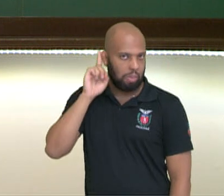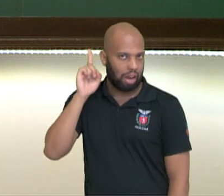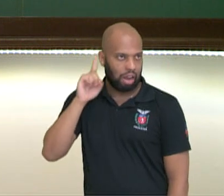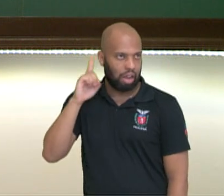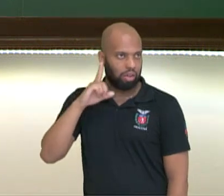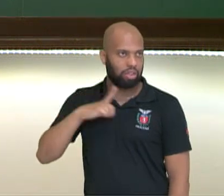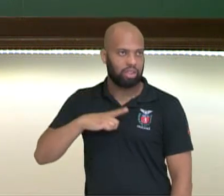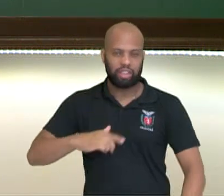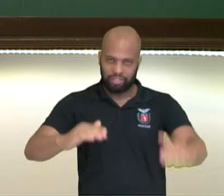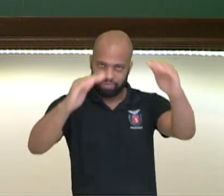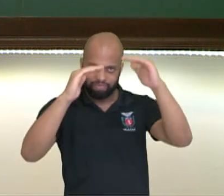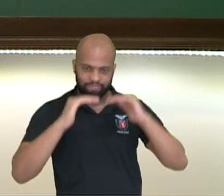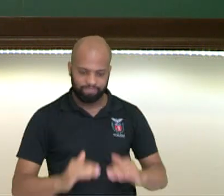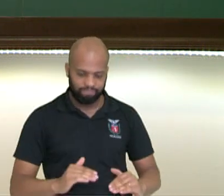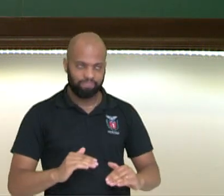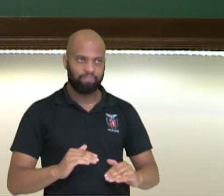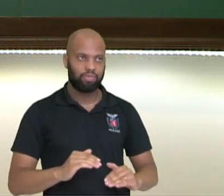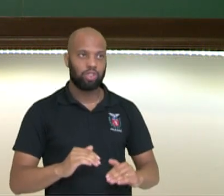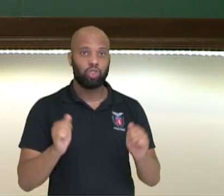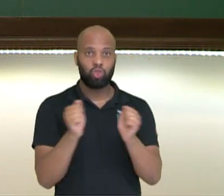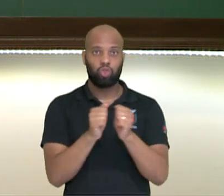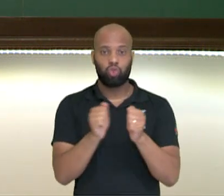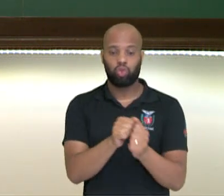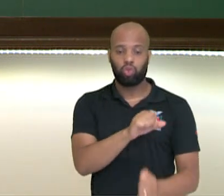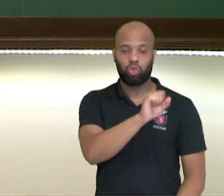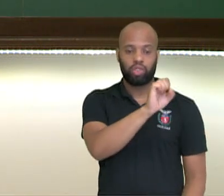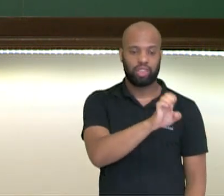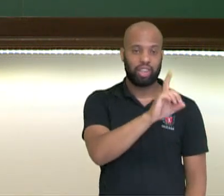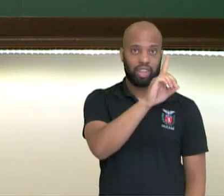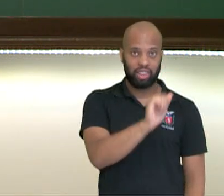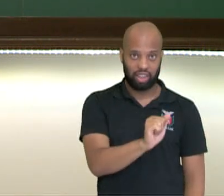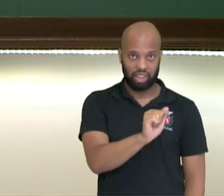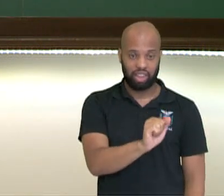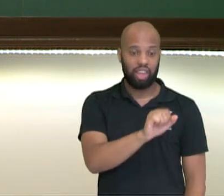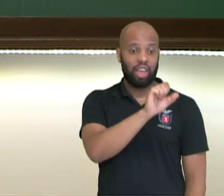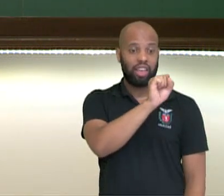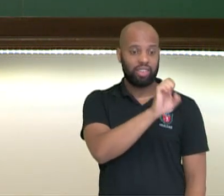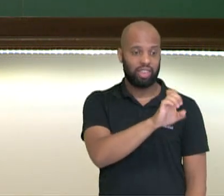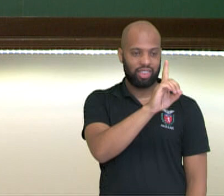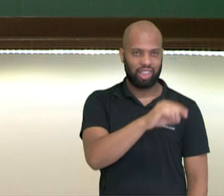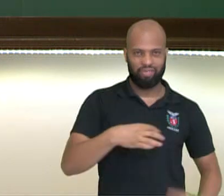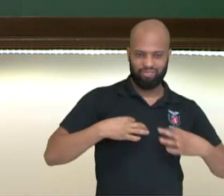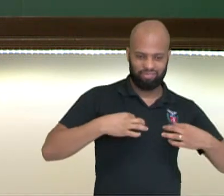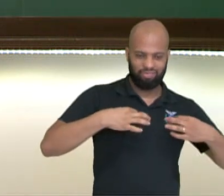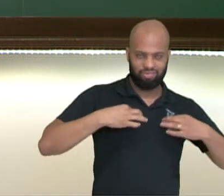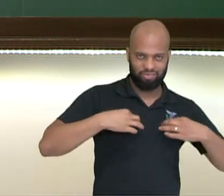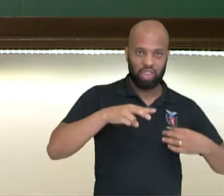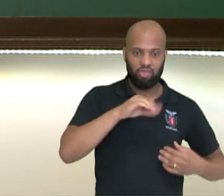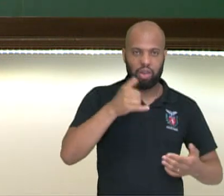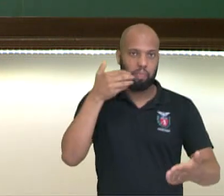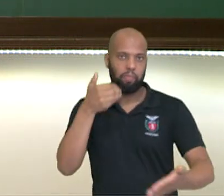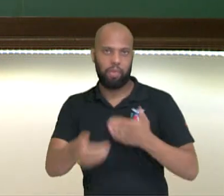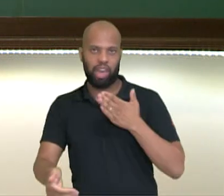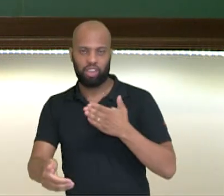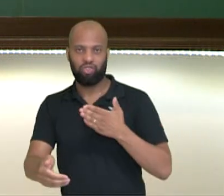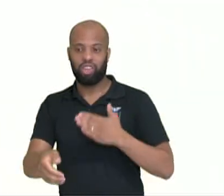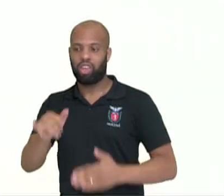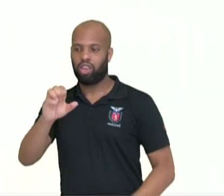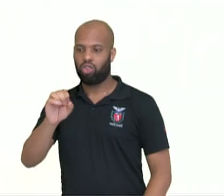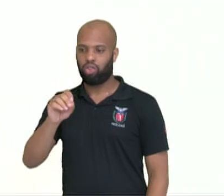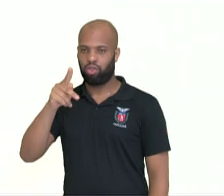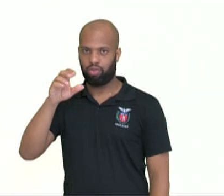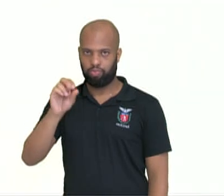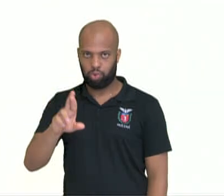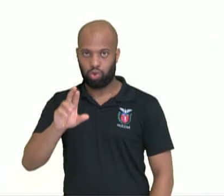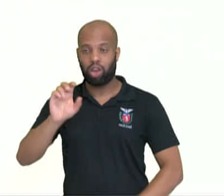baixo. Isopor com a seda está em cima, então a seda tende a perder elétrons para o isopor. O isopor fica negativo e seda